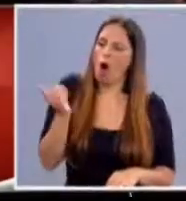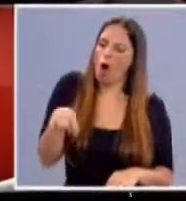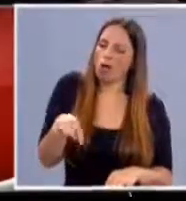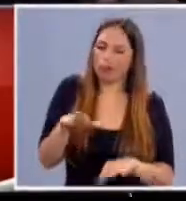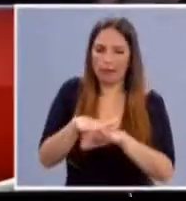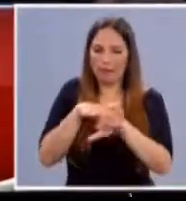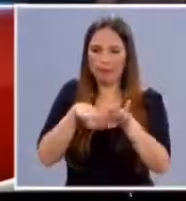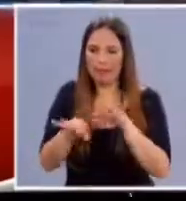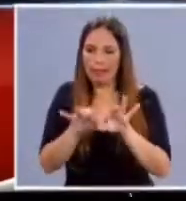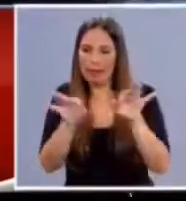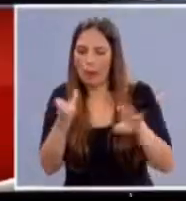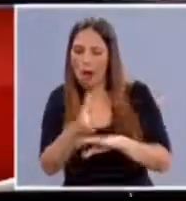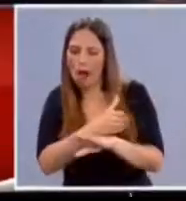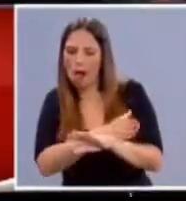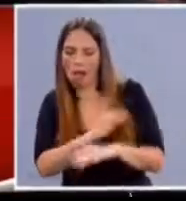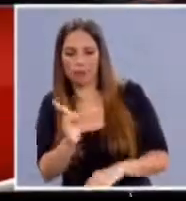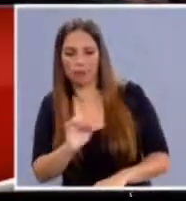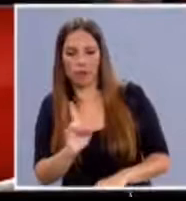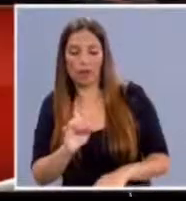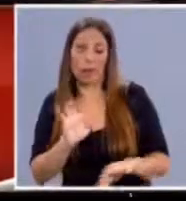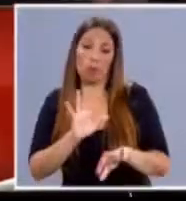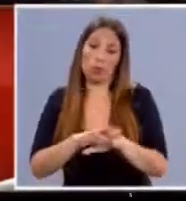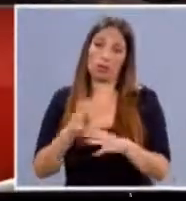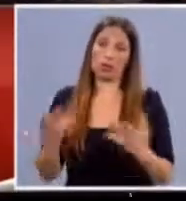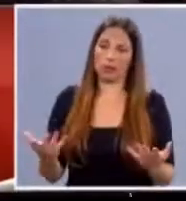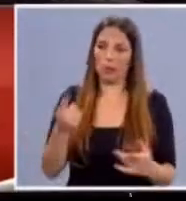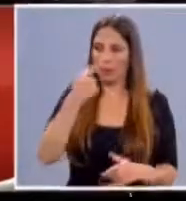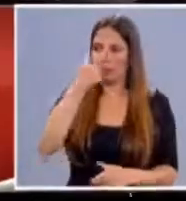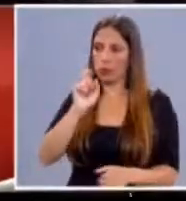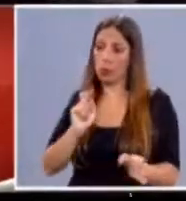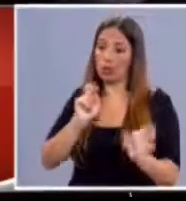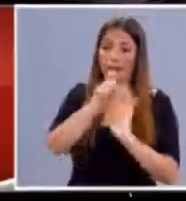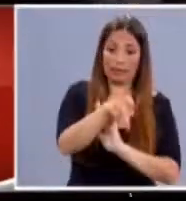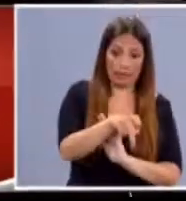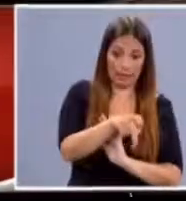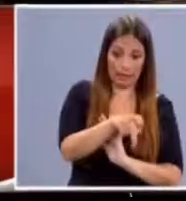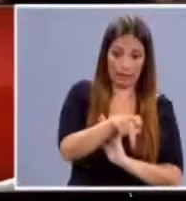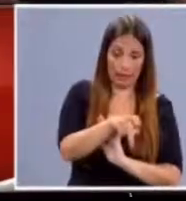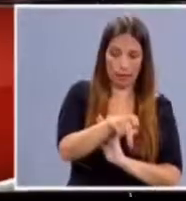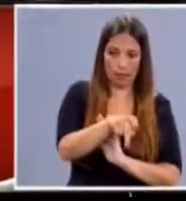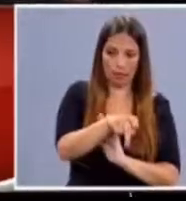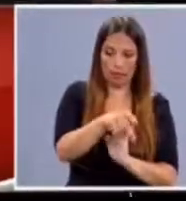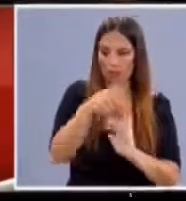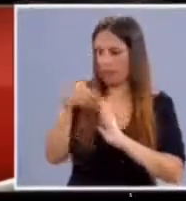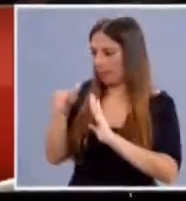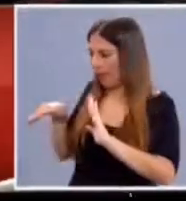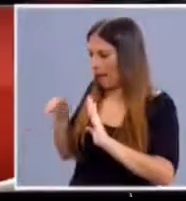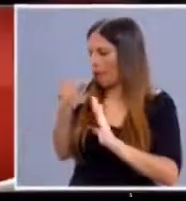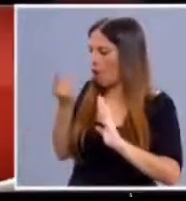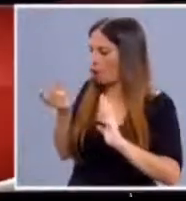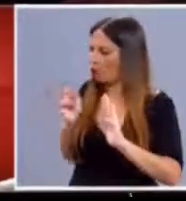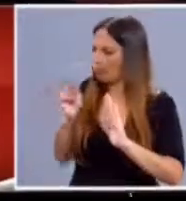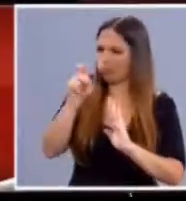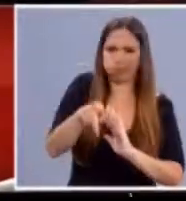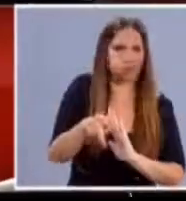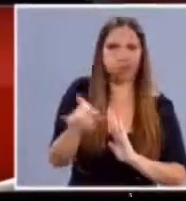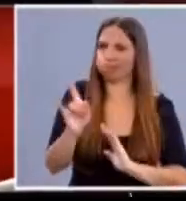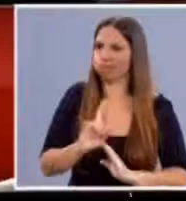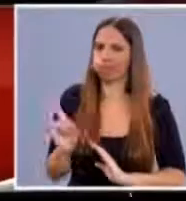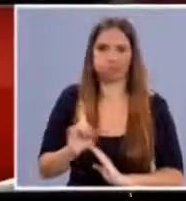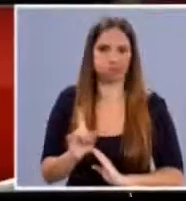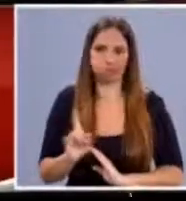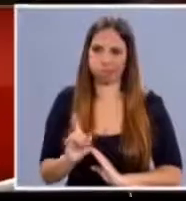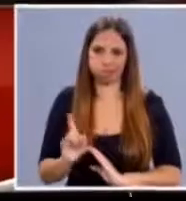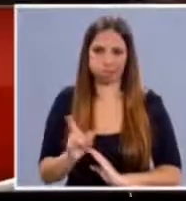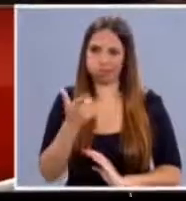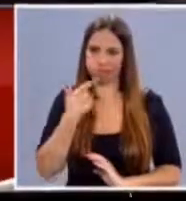também a propósito de quê? Que o sócio que entrar não pode sair, porque depois não pode voltar a entrar, porque perde efetivamente